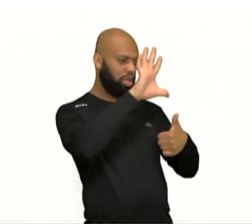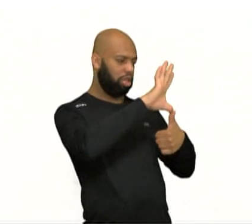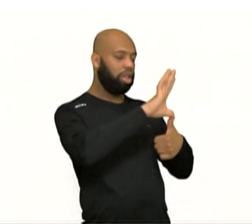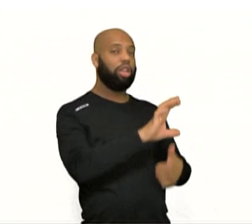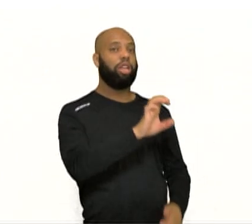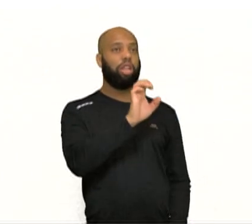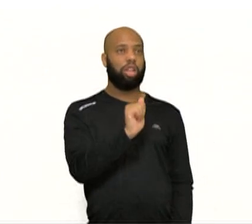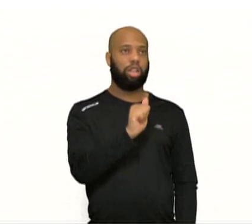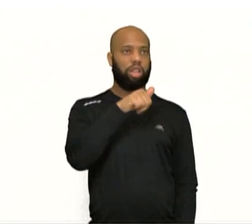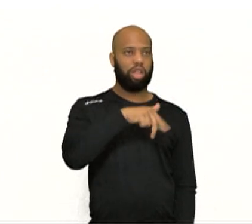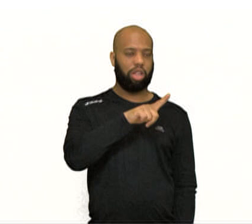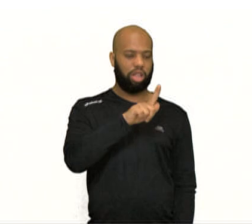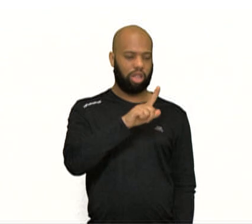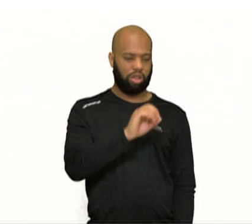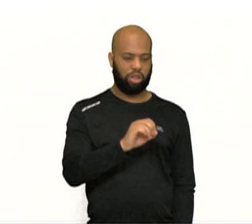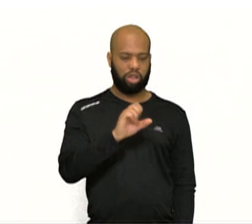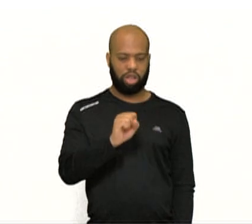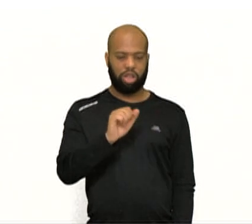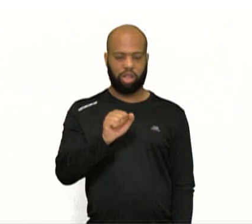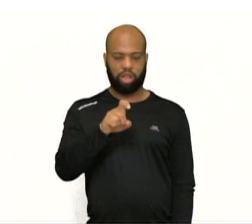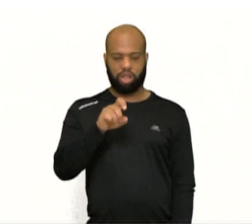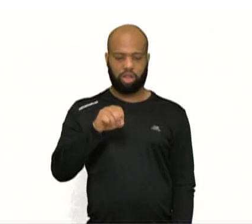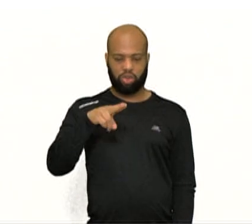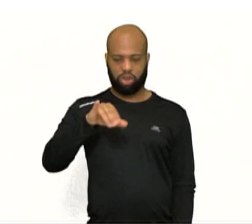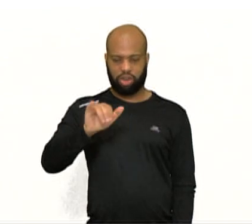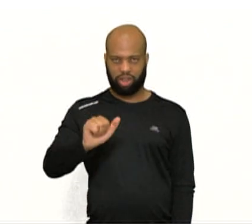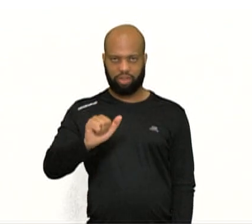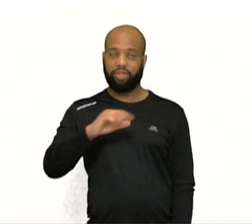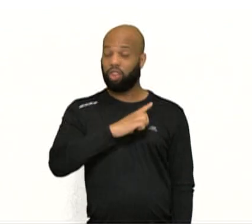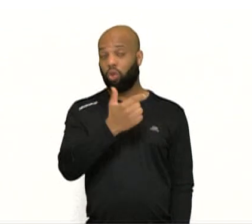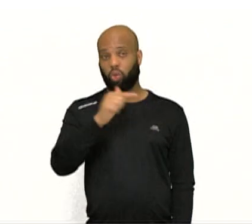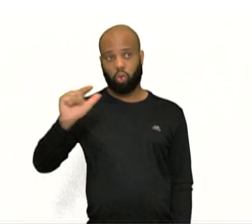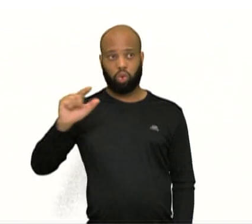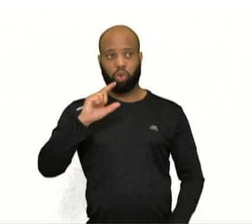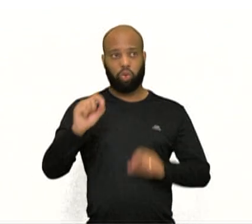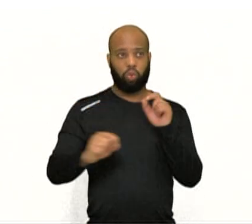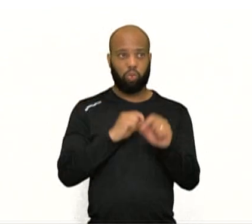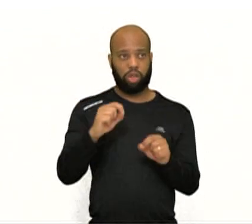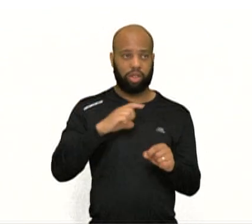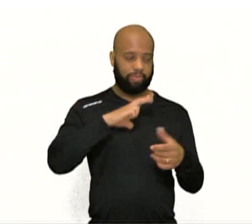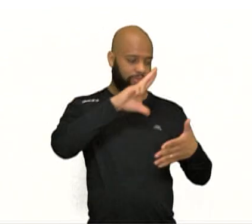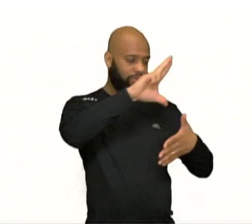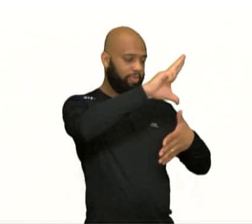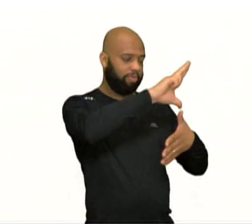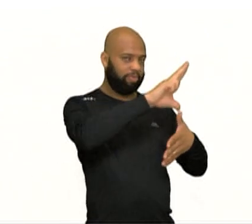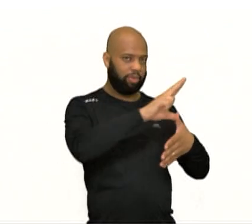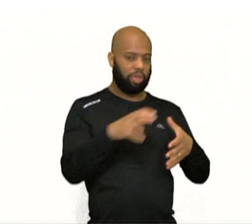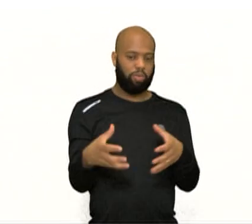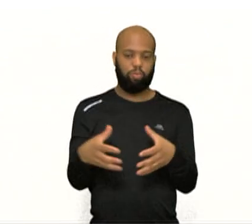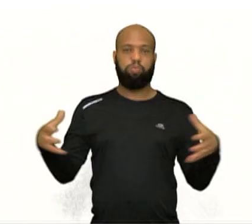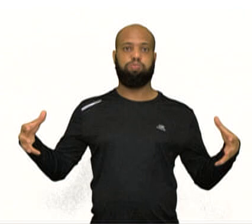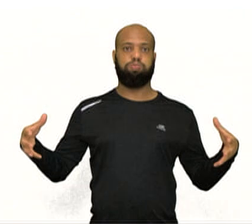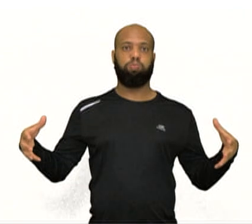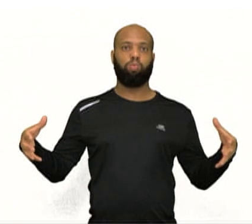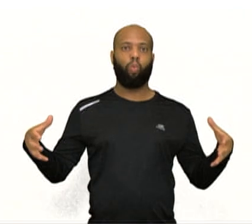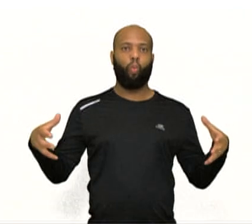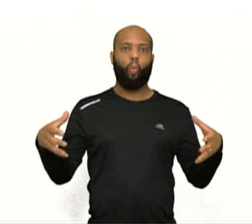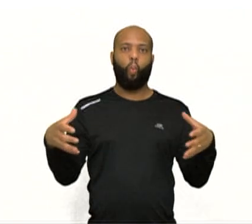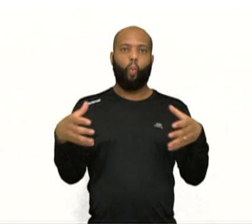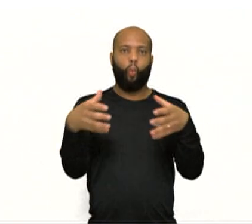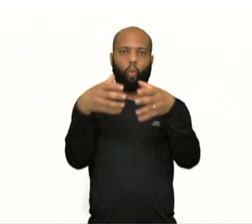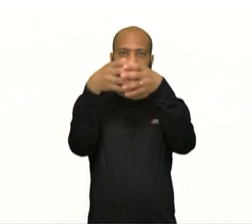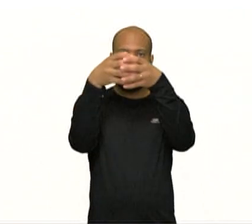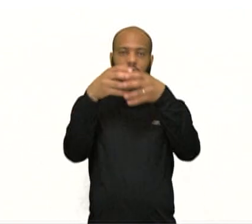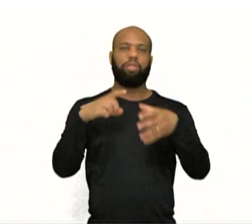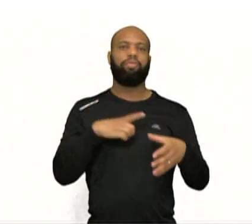As pirâmides nos mostram essas informações. Bases mais largas nos países da América Latina, muitos países jovens